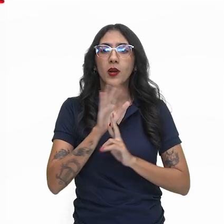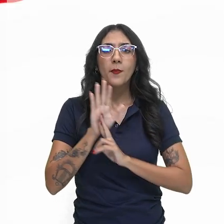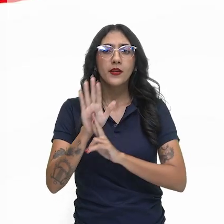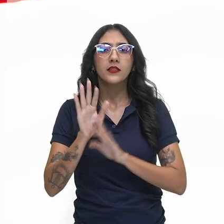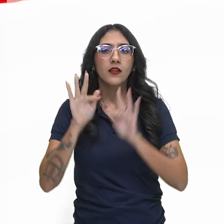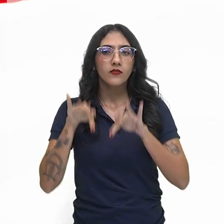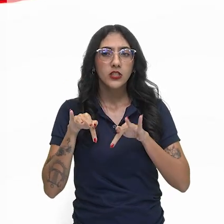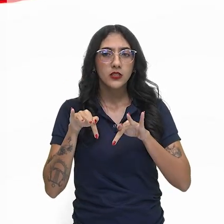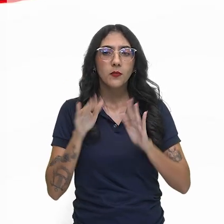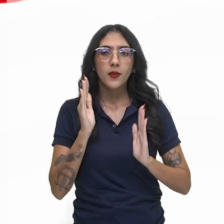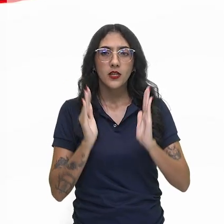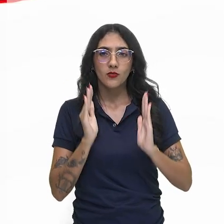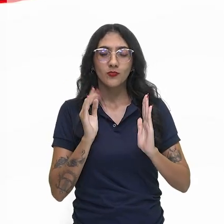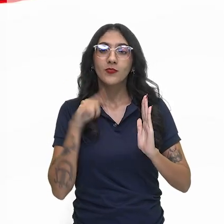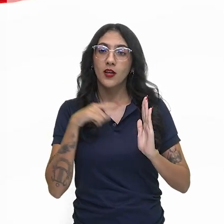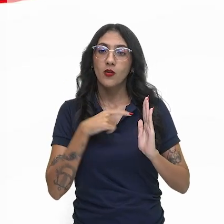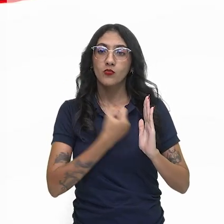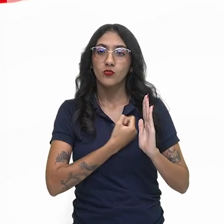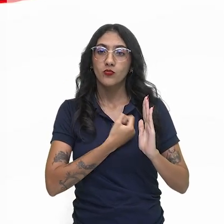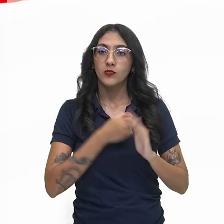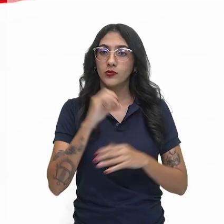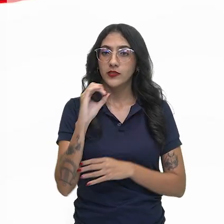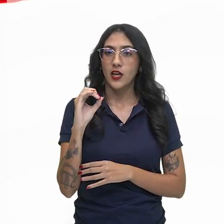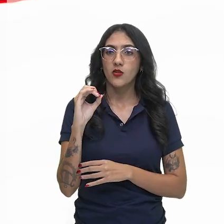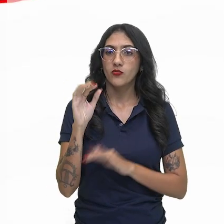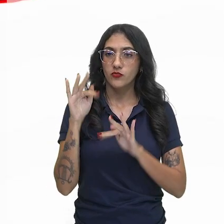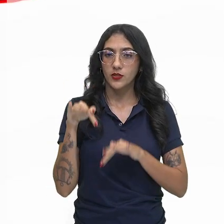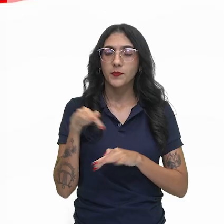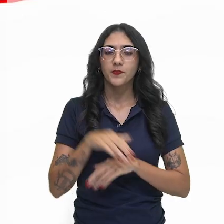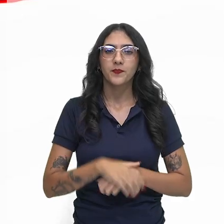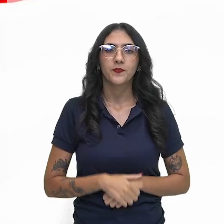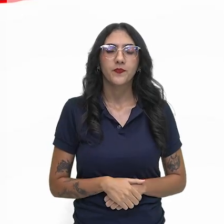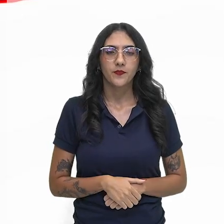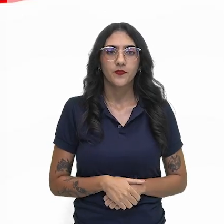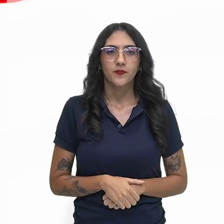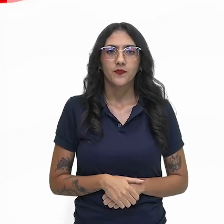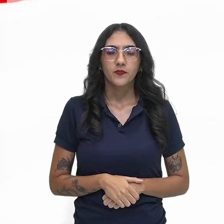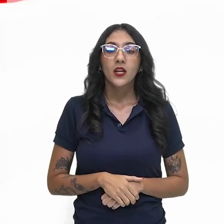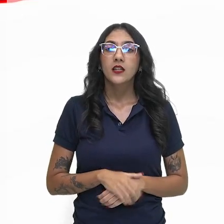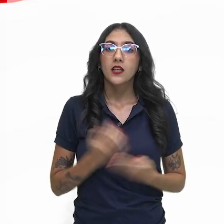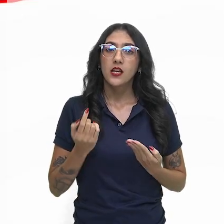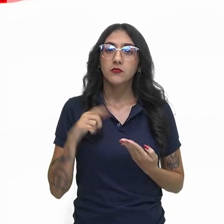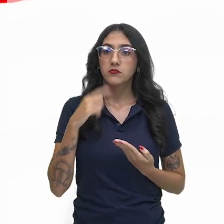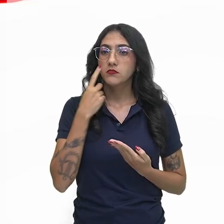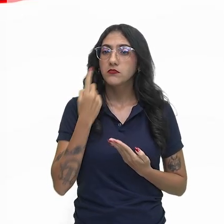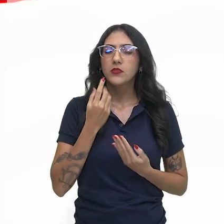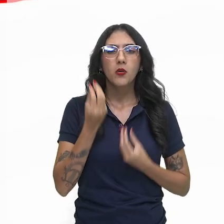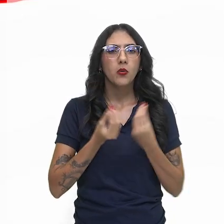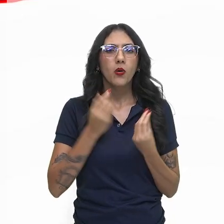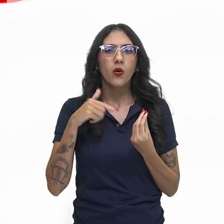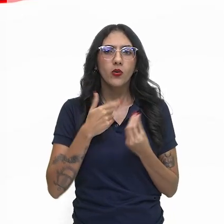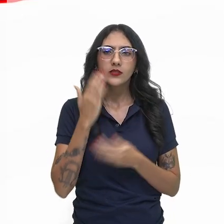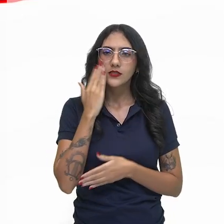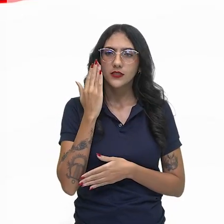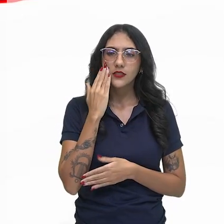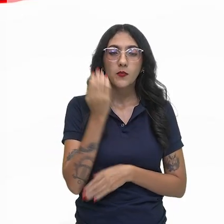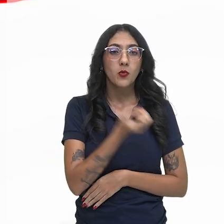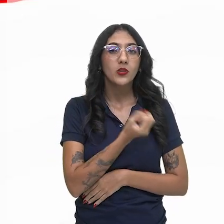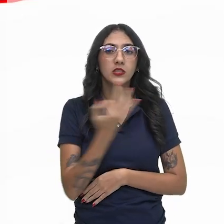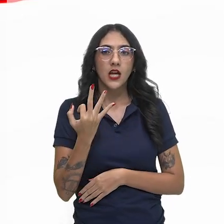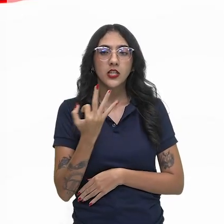0 que aparece na medida. Então, aí está, pessoal, como é que a gente identifica a quantidade de